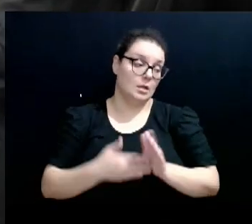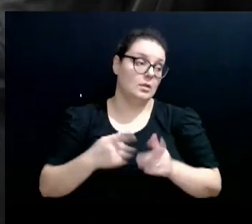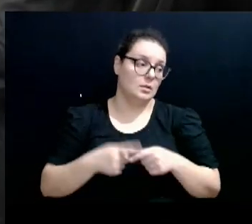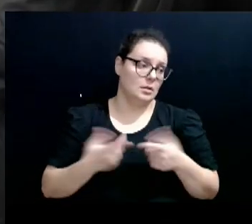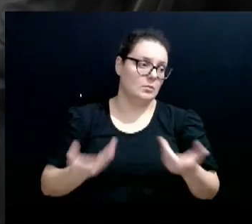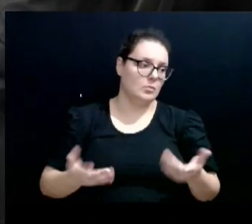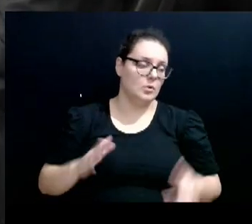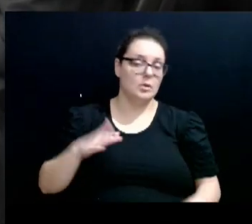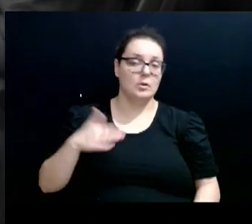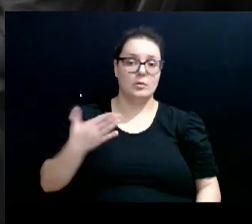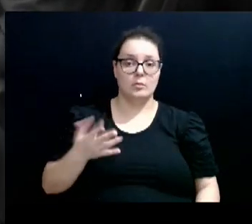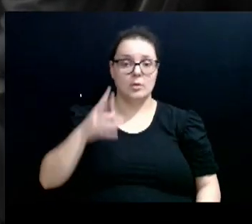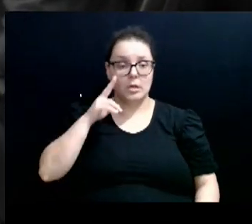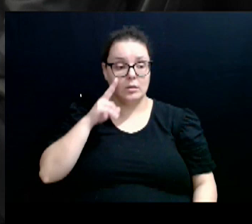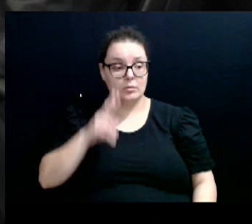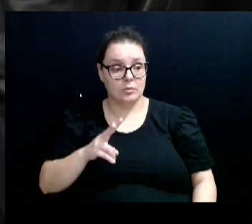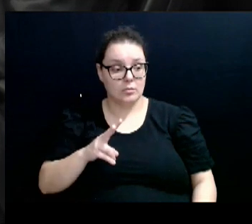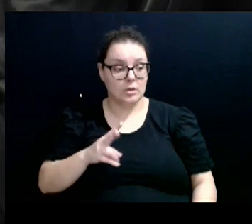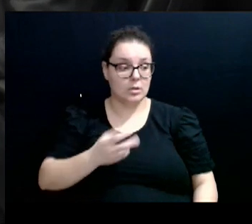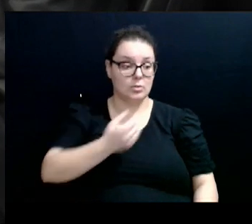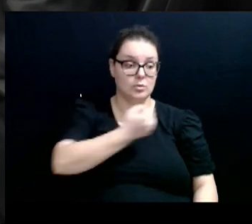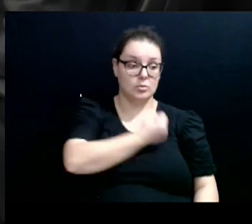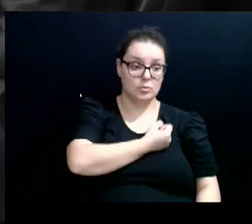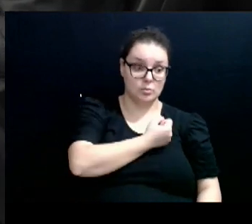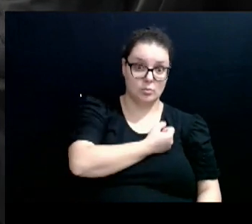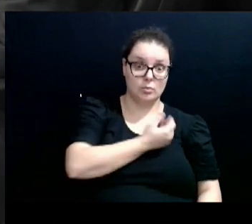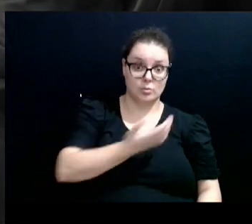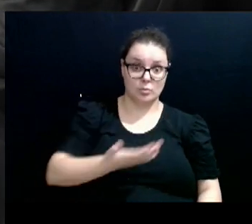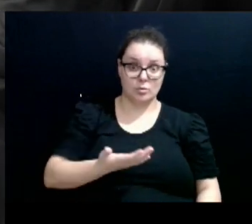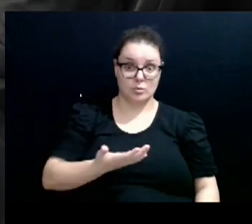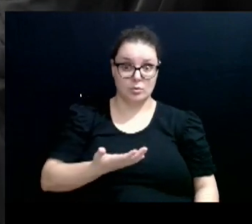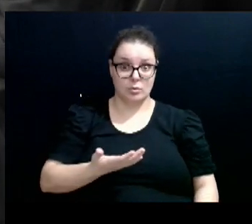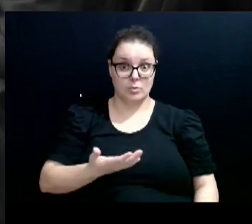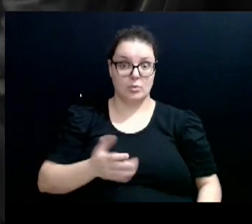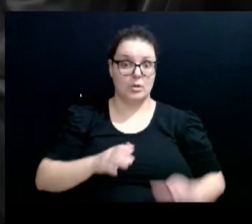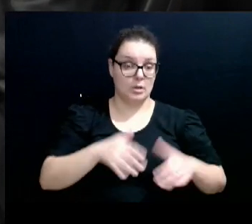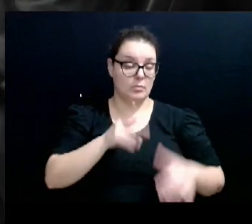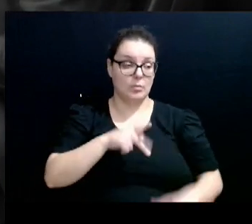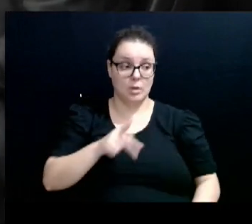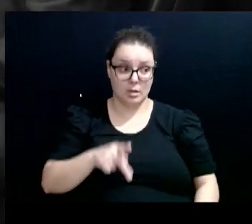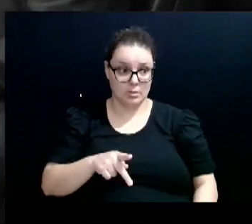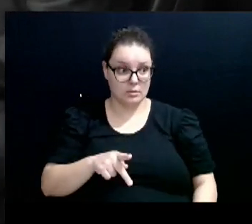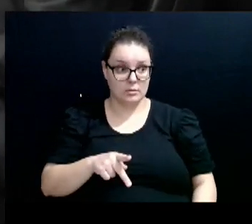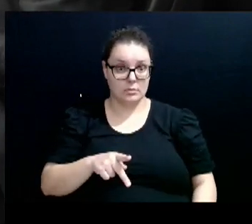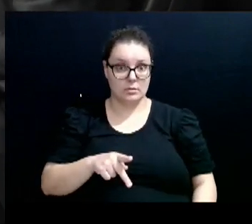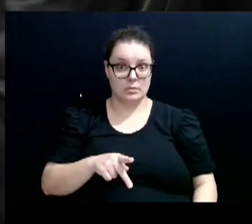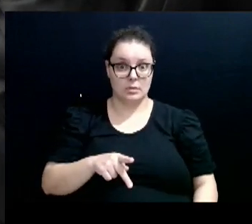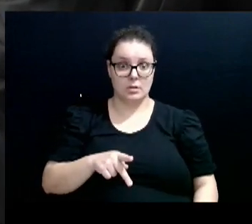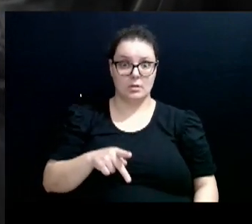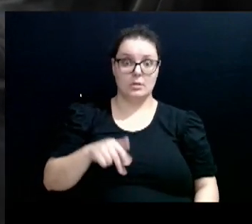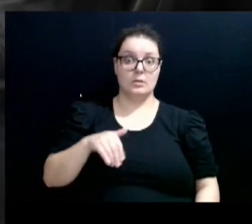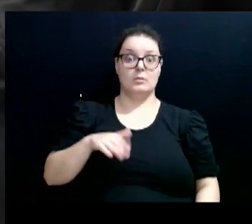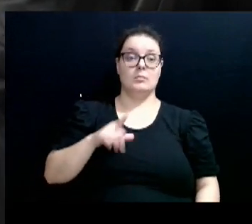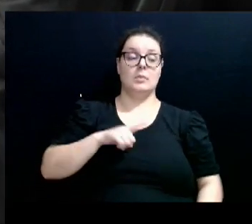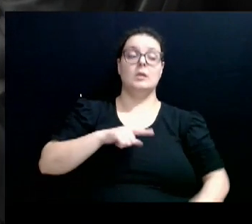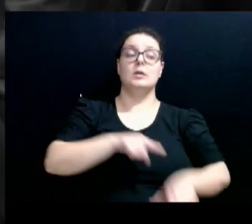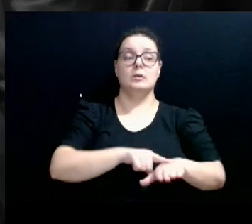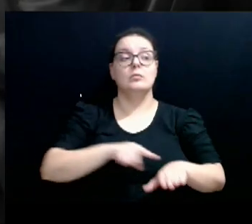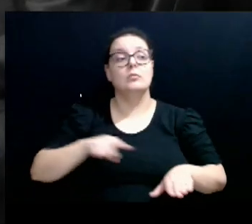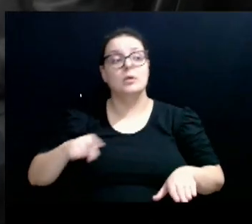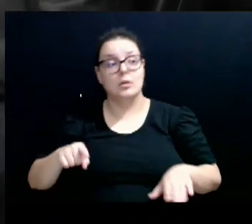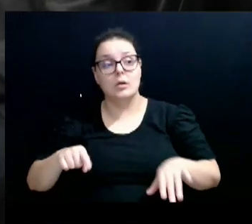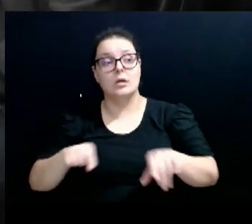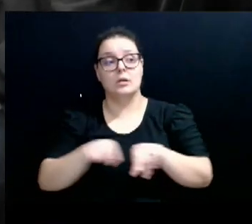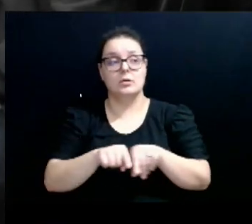olha números, a categoria de professores é uma de que mais tem afastamentos, inclusive, por